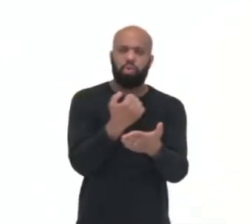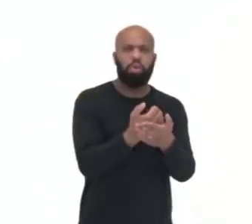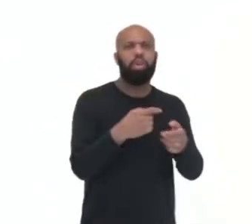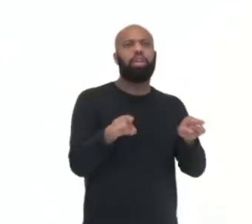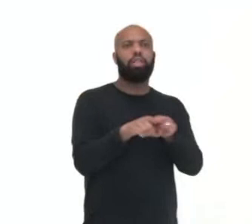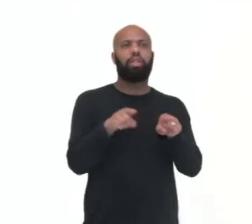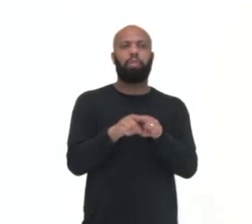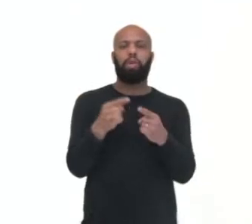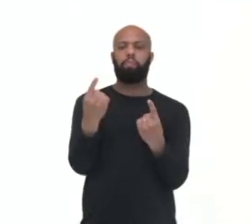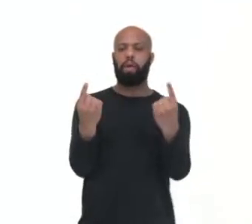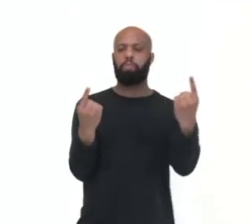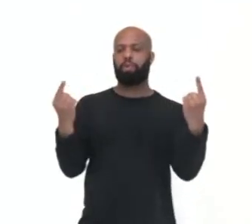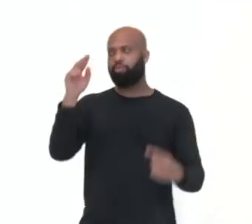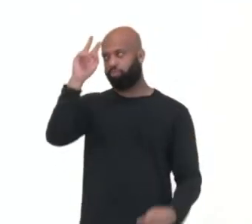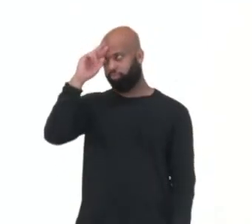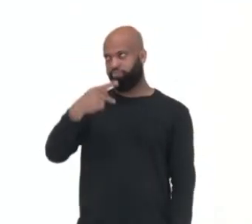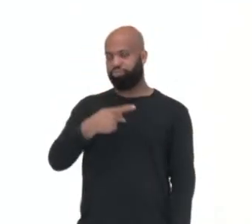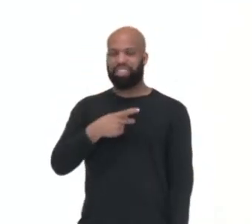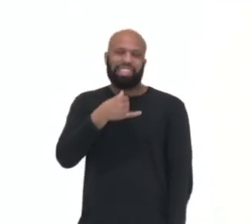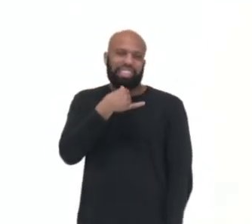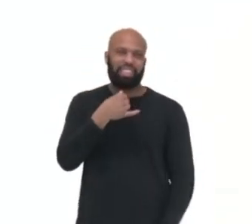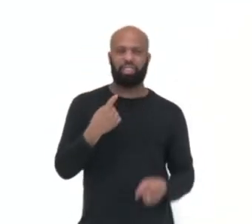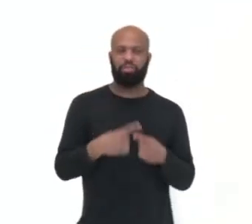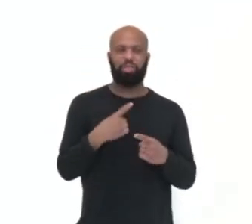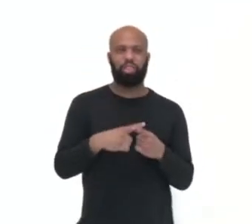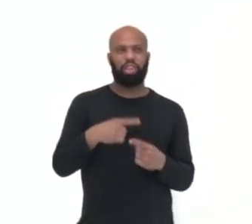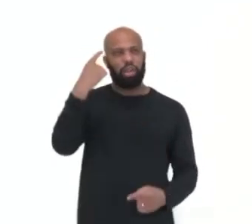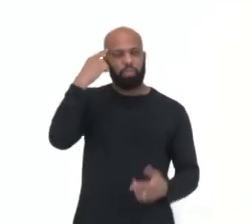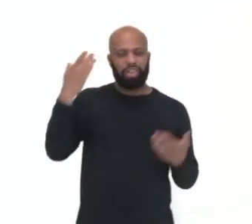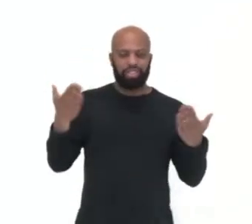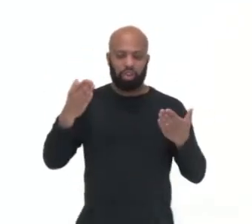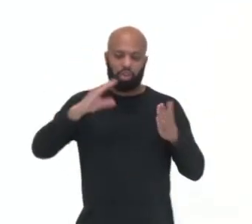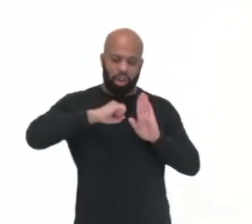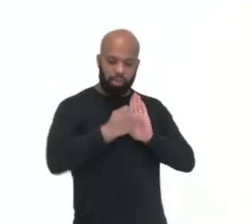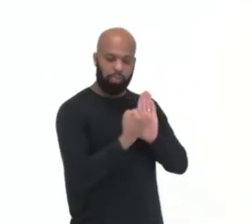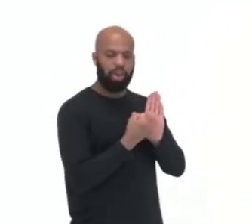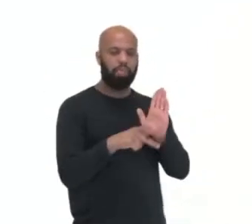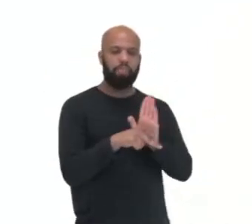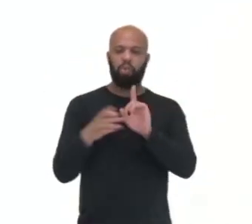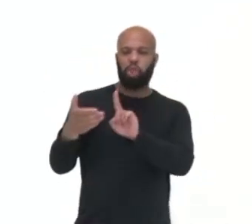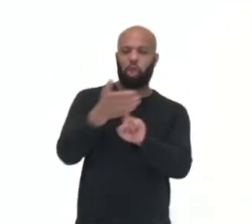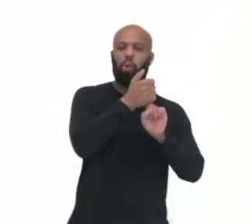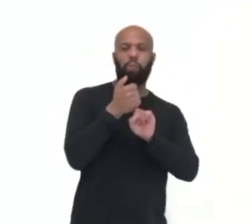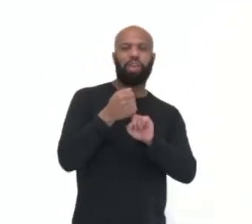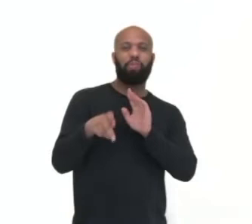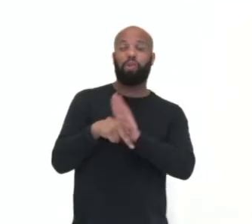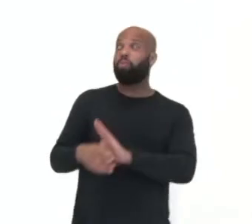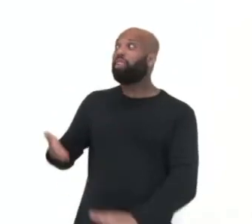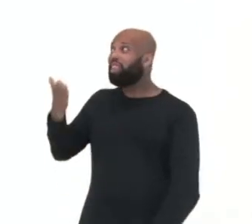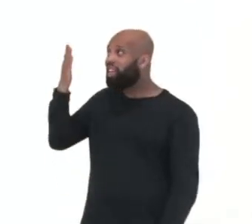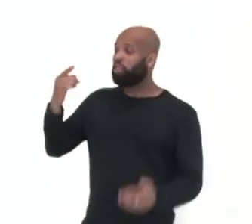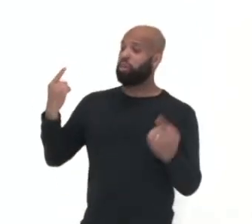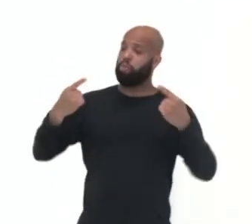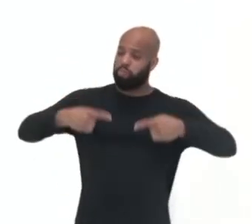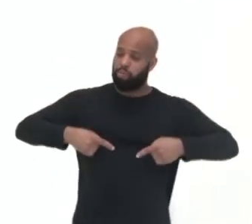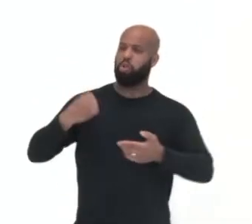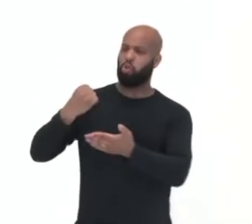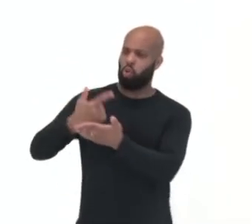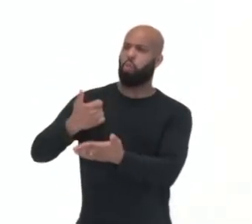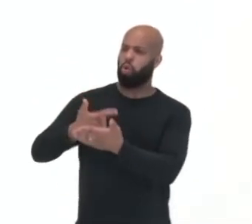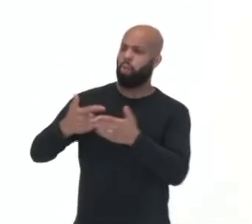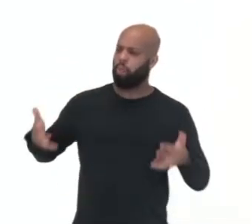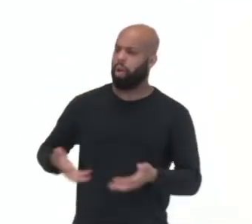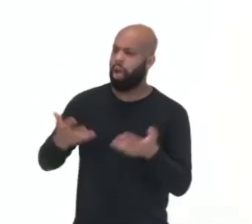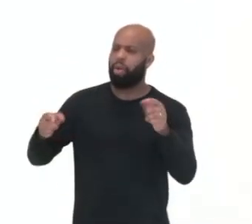individualismo, olha que triste, né, a gente pensar que a gente tem, né, é marcada por o domínio desses itens, né, a competição, o consumismo e o